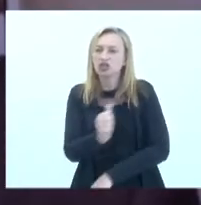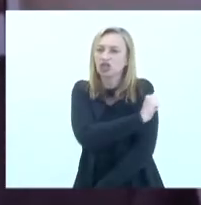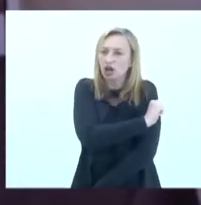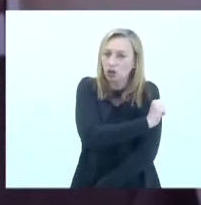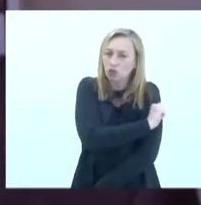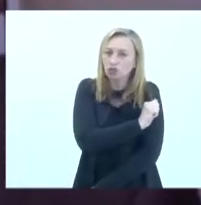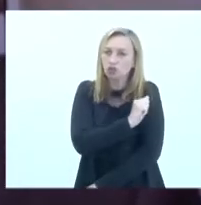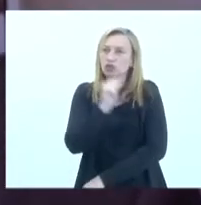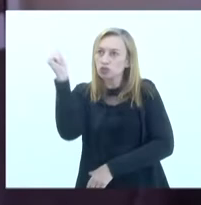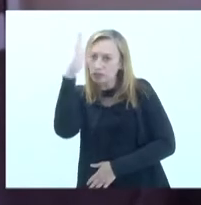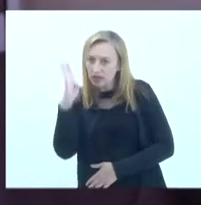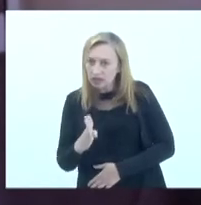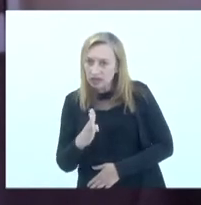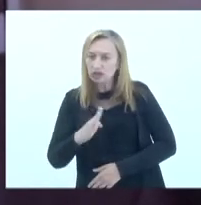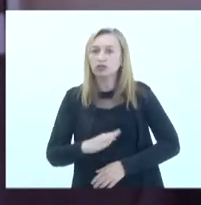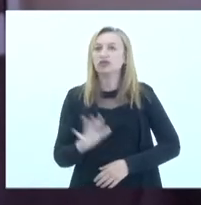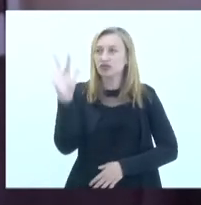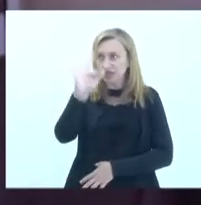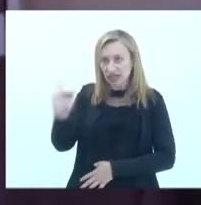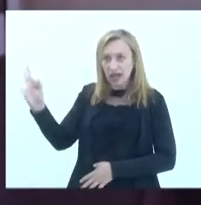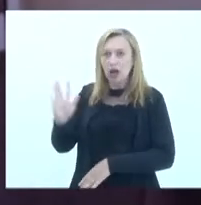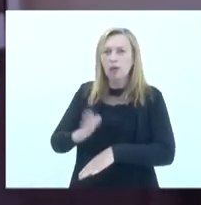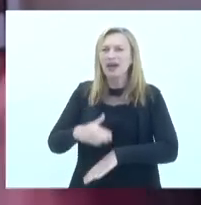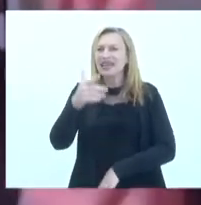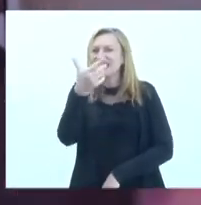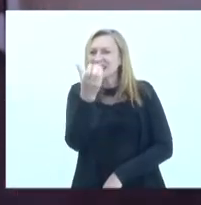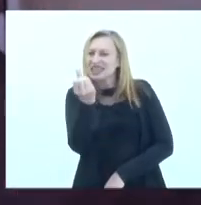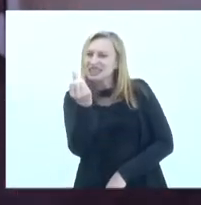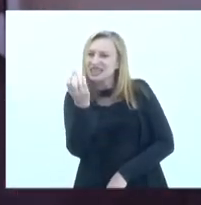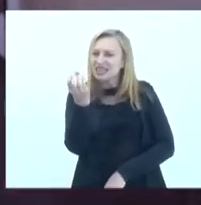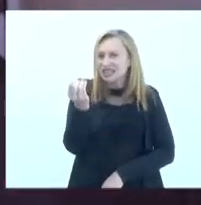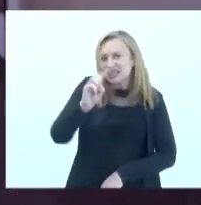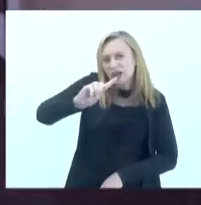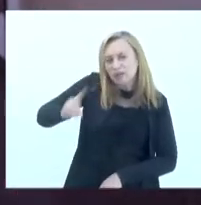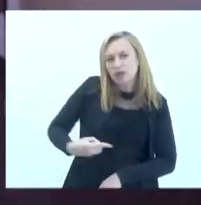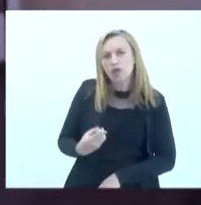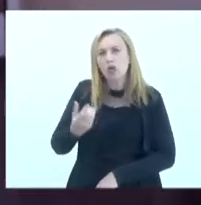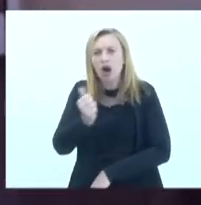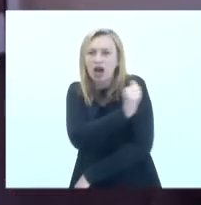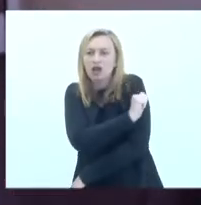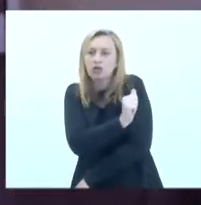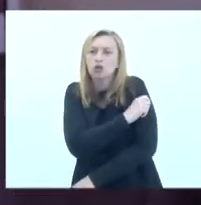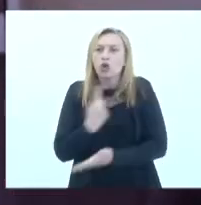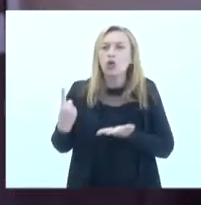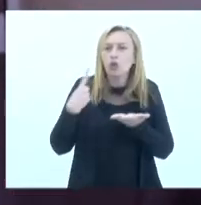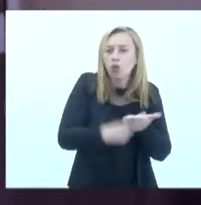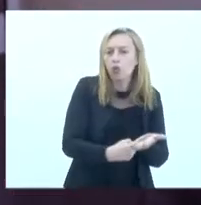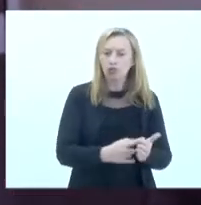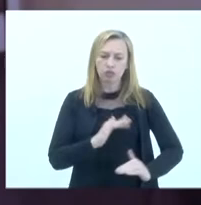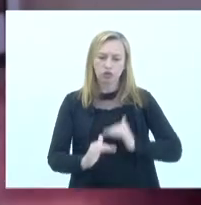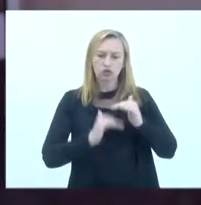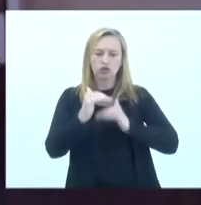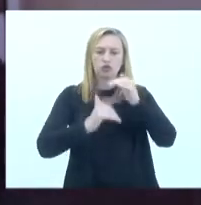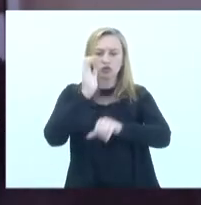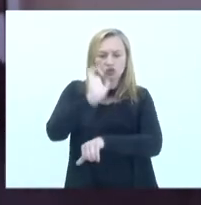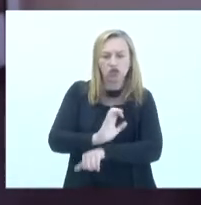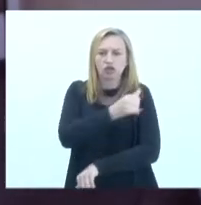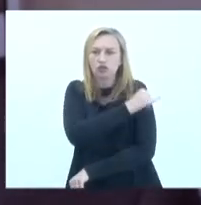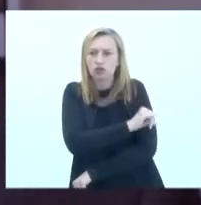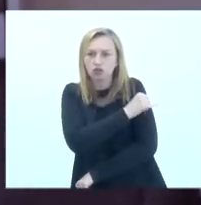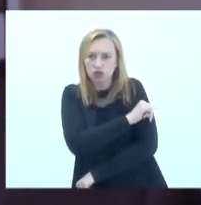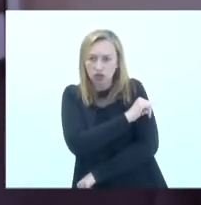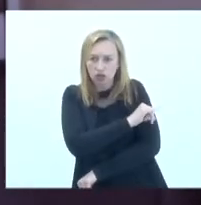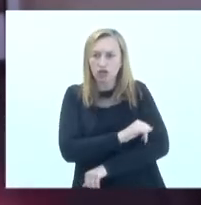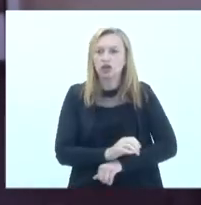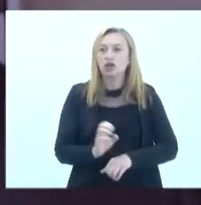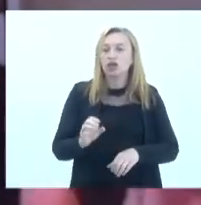dentre as federais, são mais de 60 mil alunos, e nós temos um compromisso com o desenvolvimento do Estado do Rio de Janeiro. Por definição